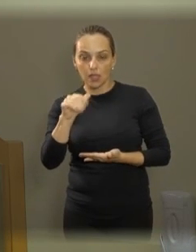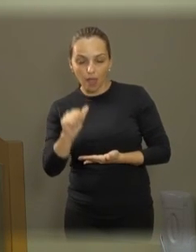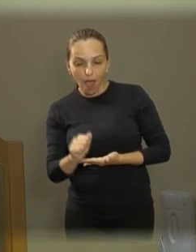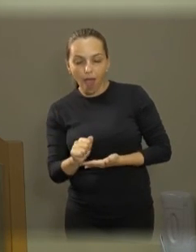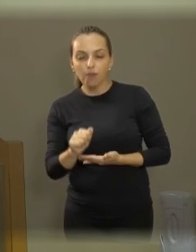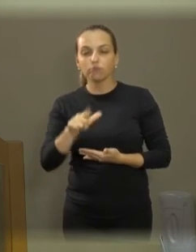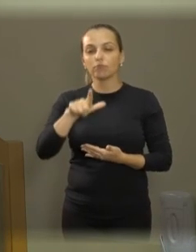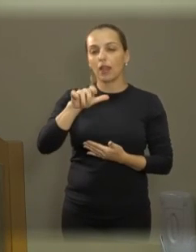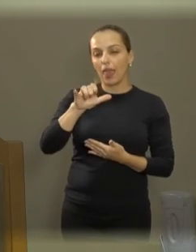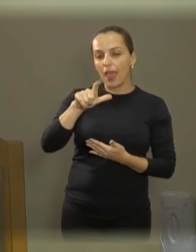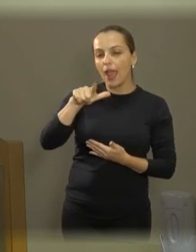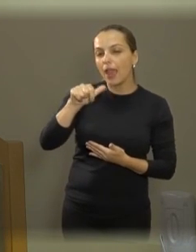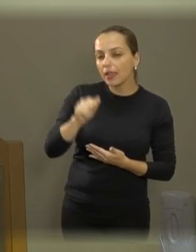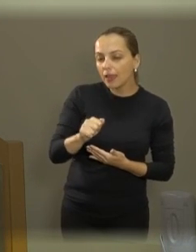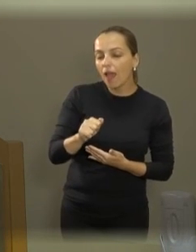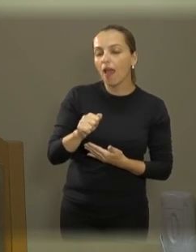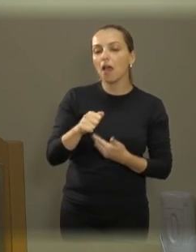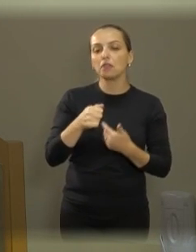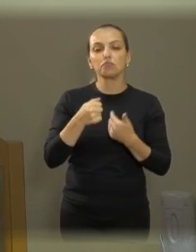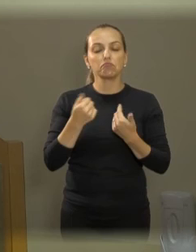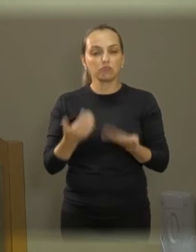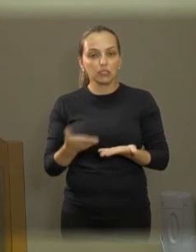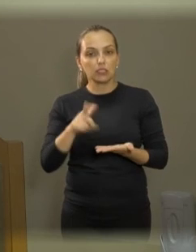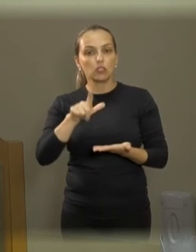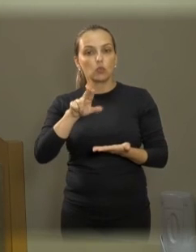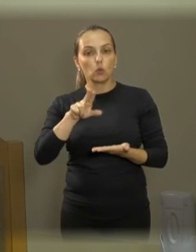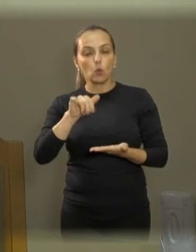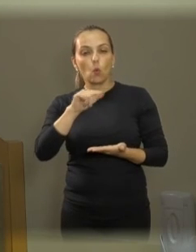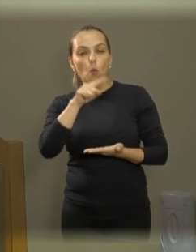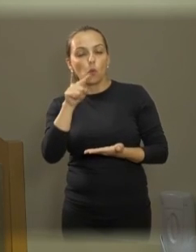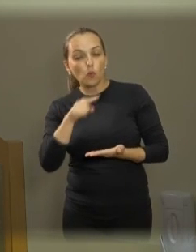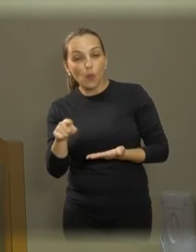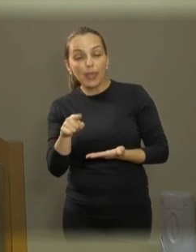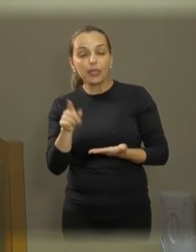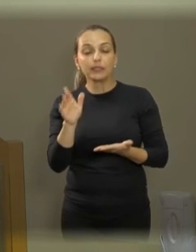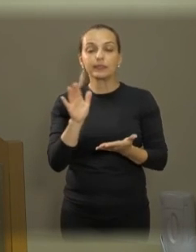o Marlos, o Jean, o Luiz Vitor,